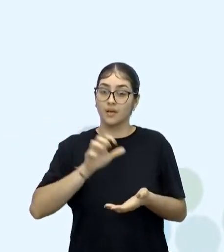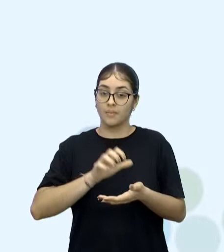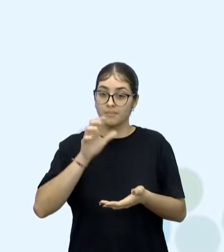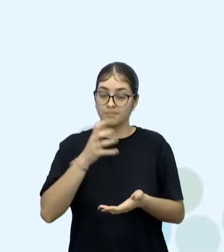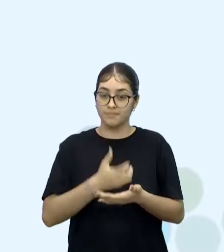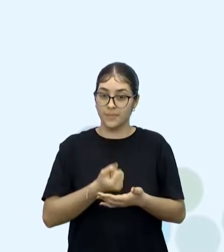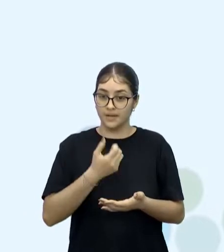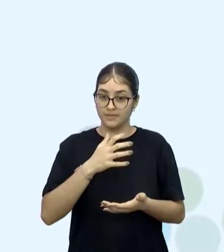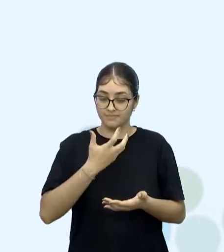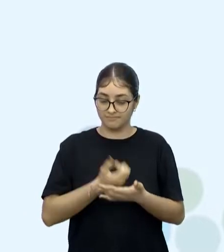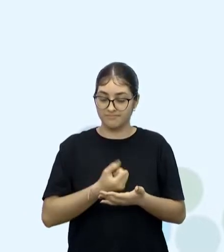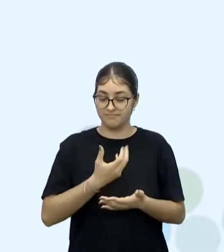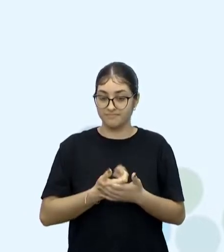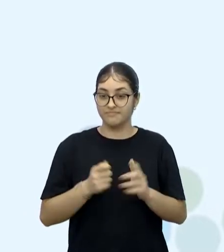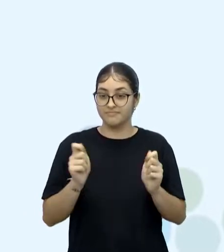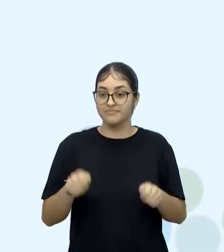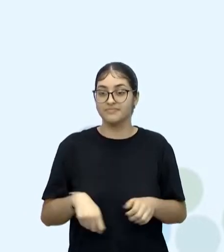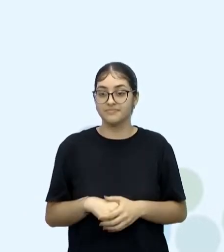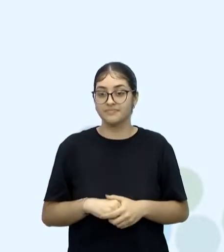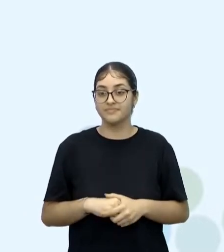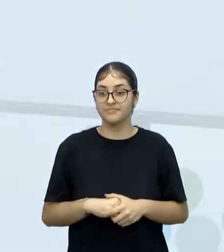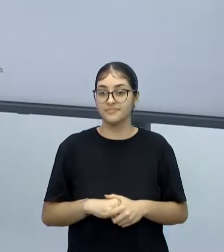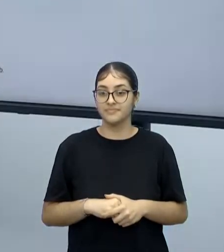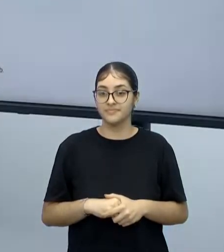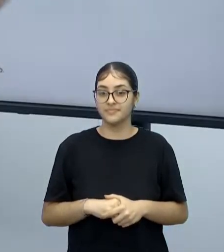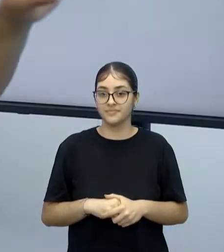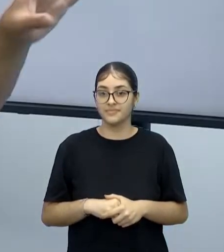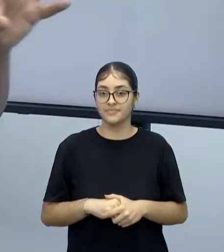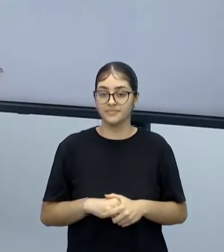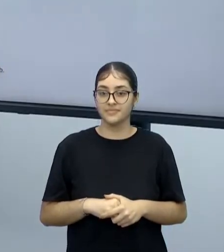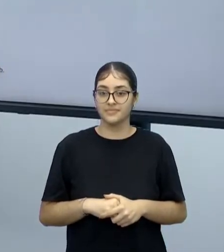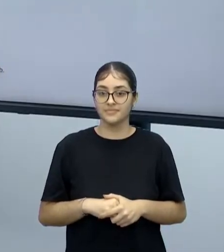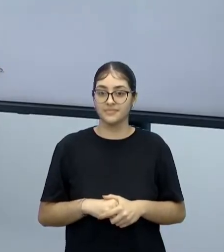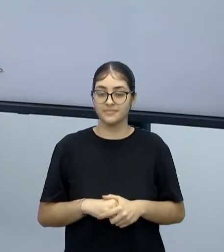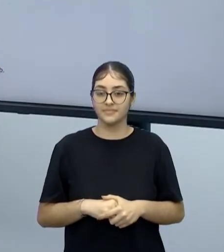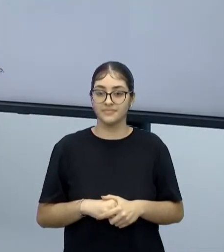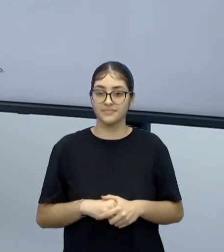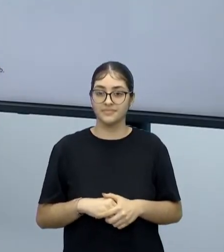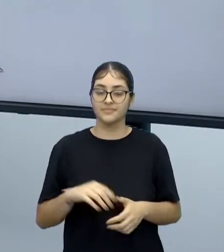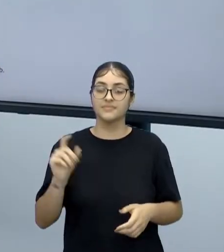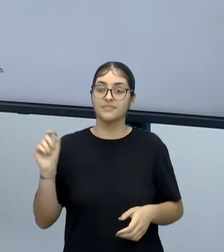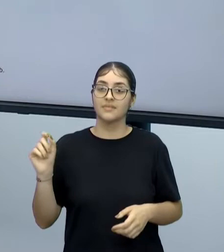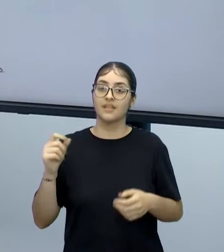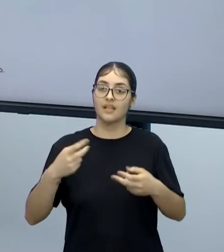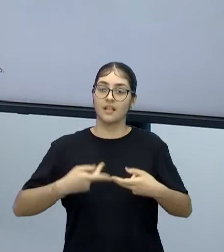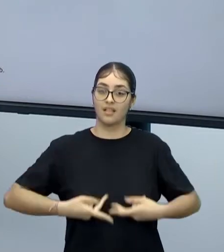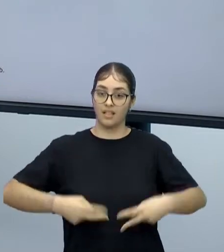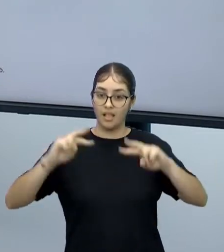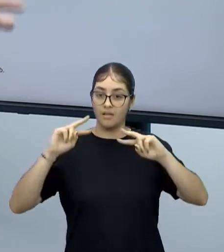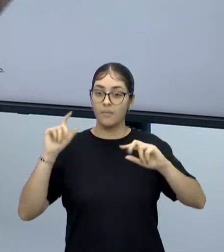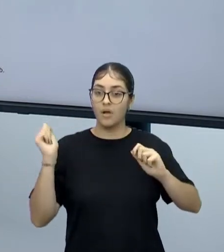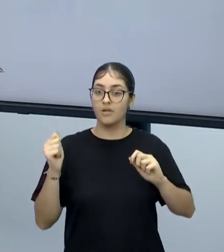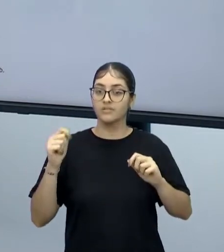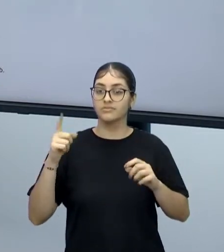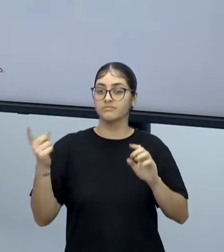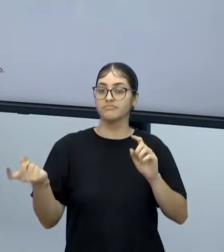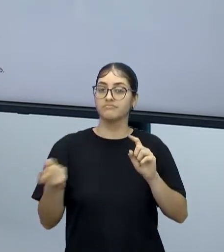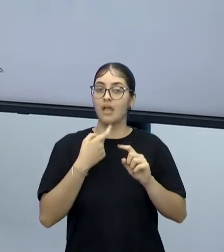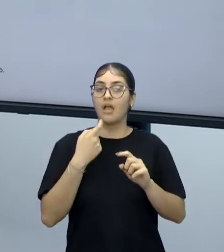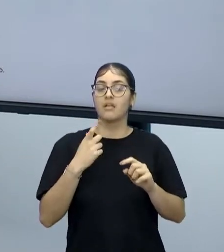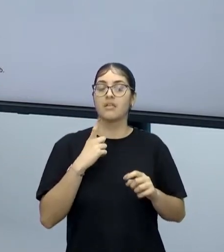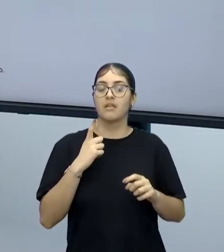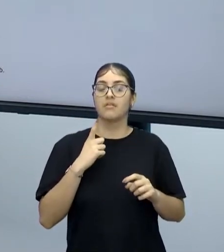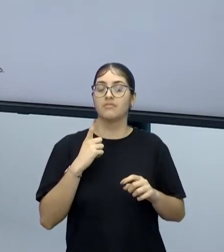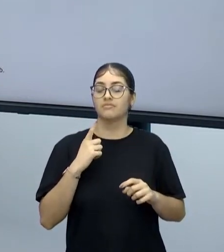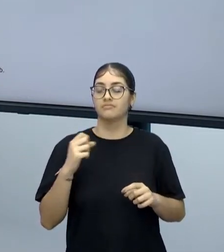nessa programação aí e tal, para arrumar pra o que melhorar, para melhorar ela, mas vai estar lá, esse link ele vai estar lá permanente, você pode clicar no link e abrir